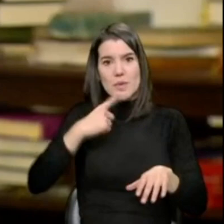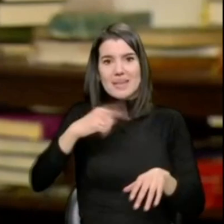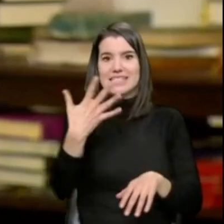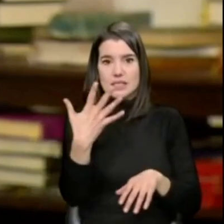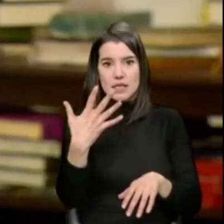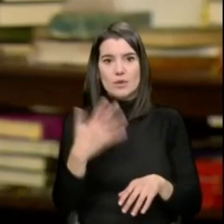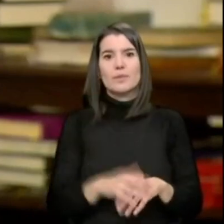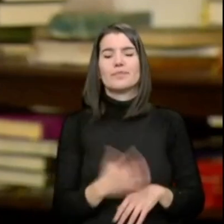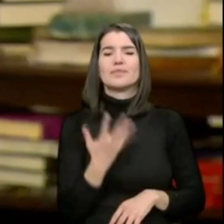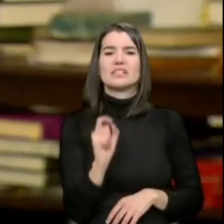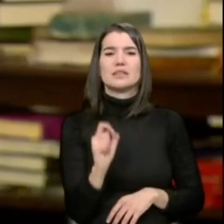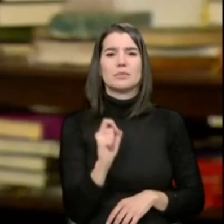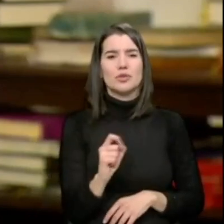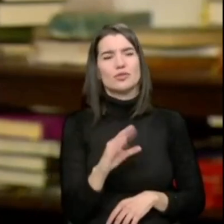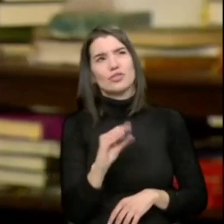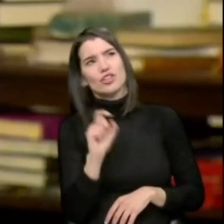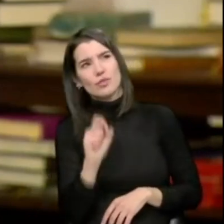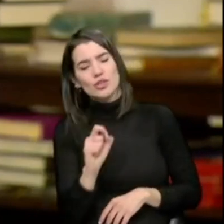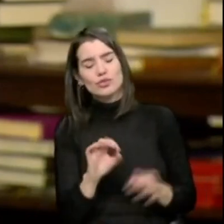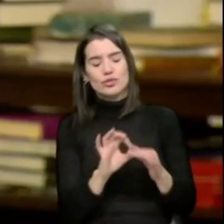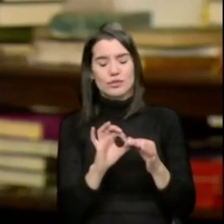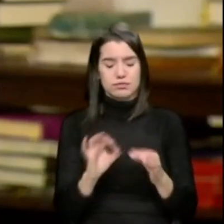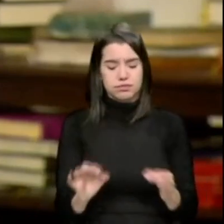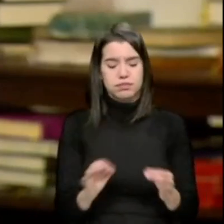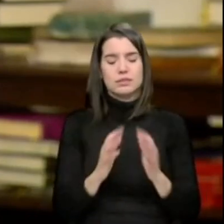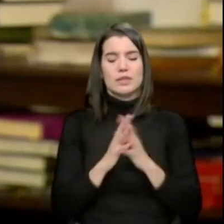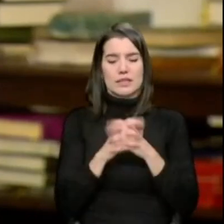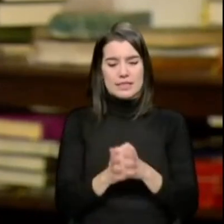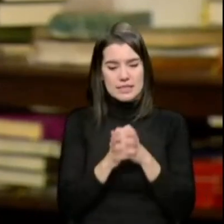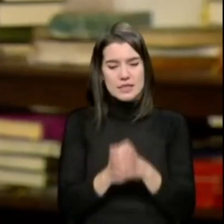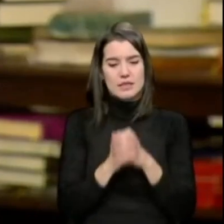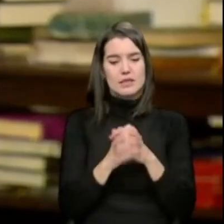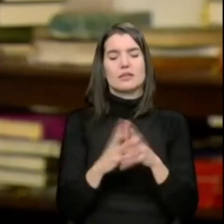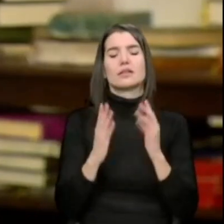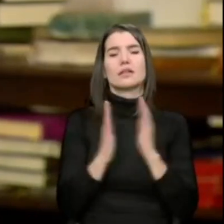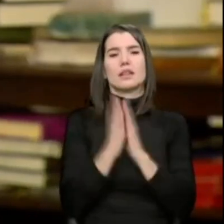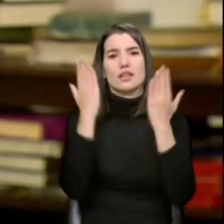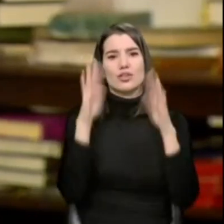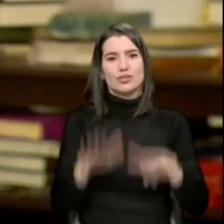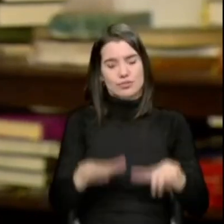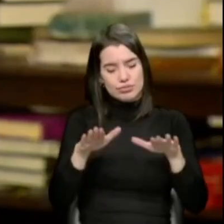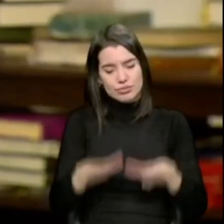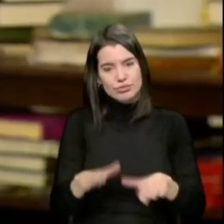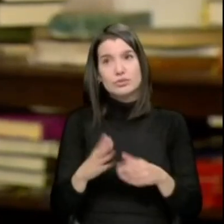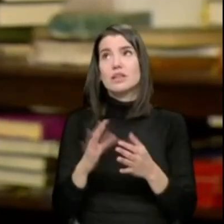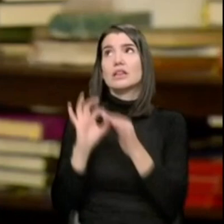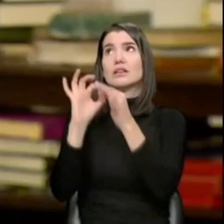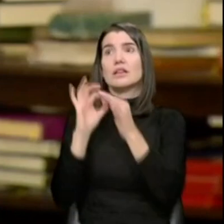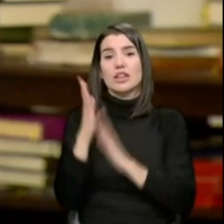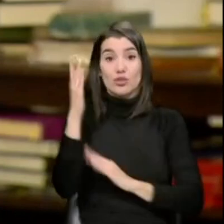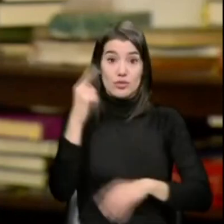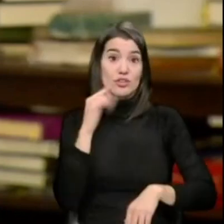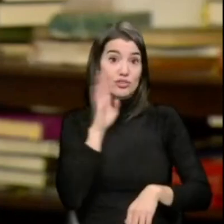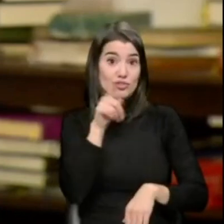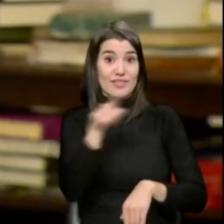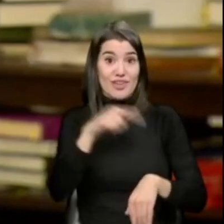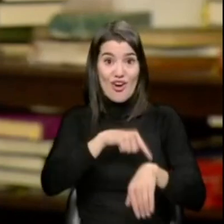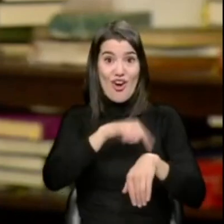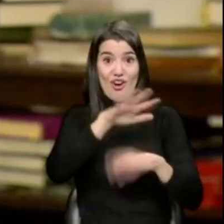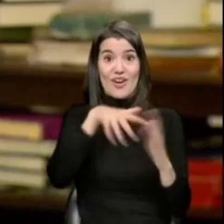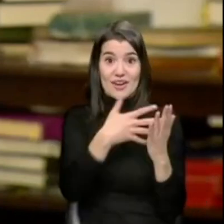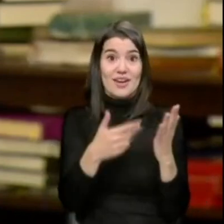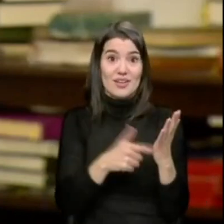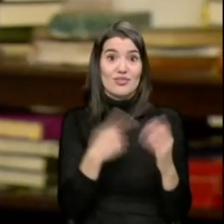durante 5 minutos ou 10 minutos em cada uma das orações, pois vocês devem ter visto aqui que nós temos aqui também os horários, e depois à